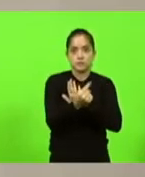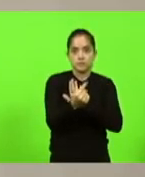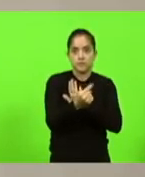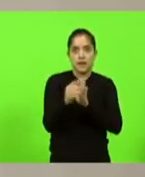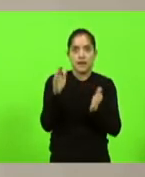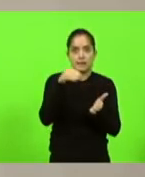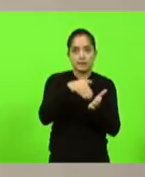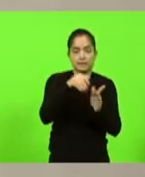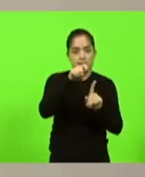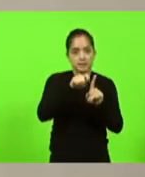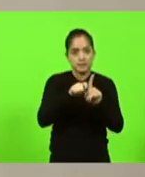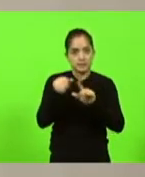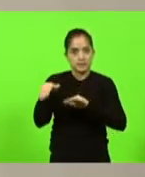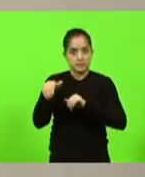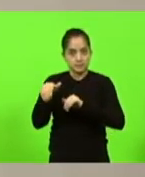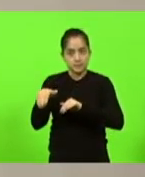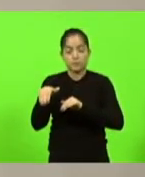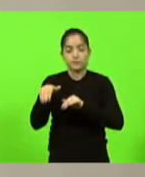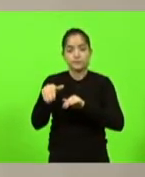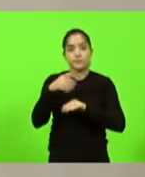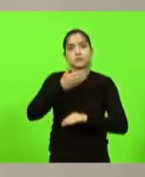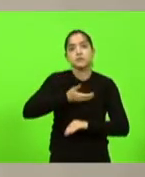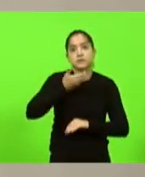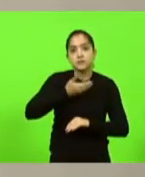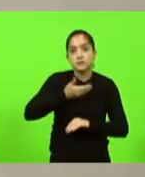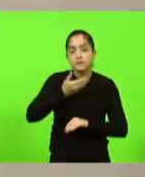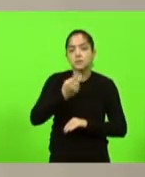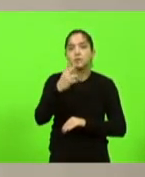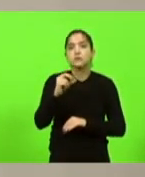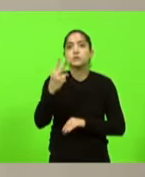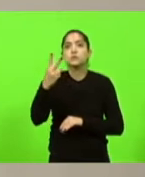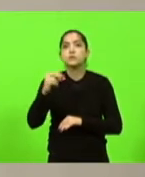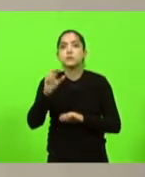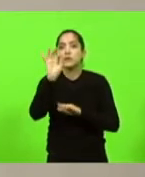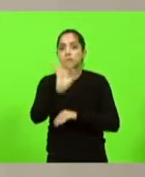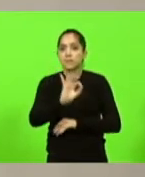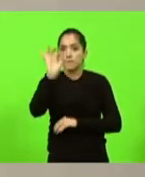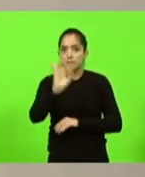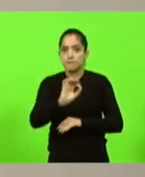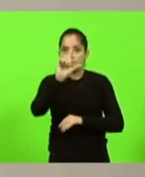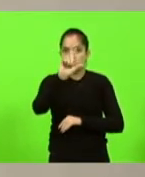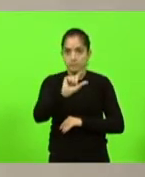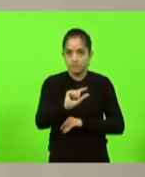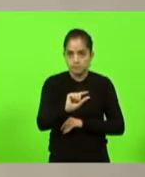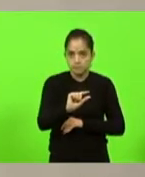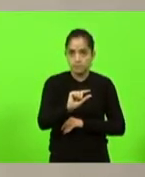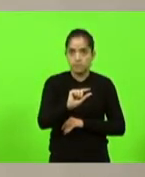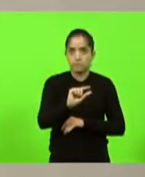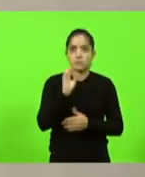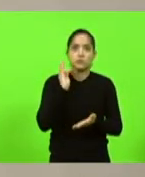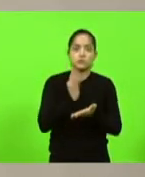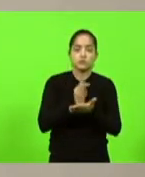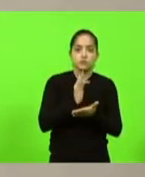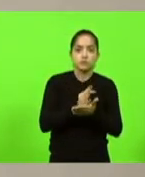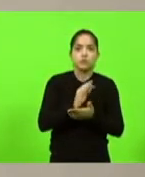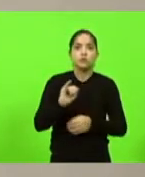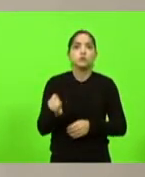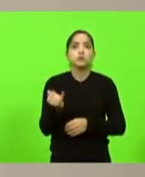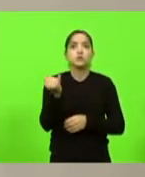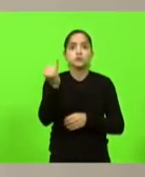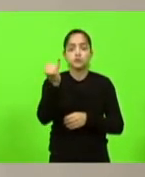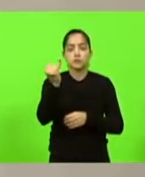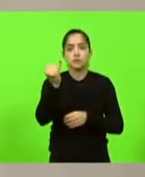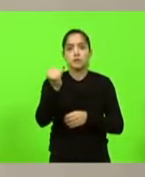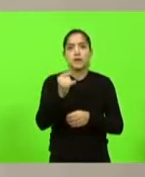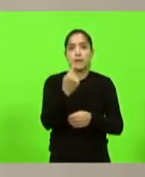de 2020, nos seguintes percentuais de redução de multa e juros, desde que a primeira prestação